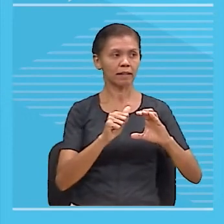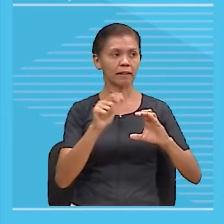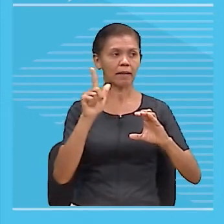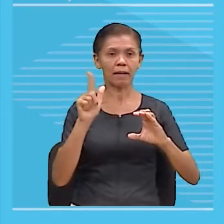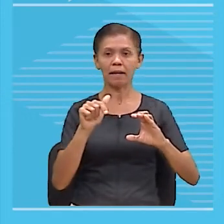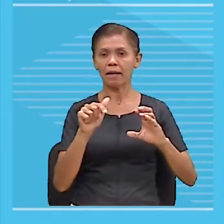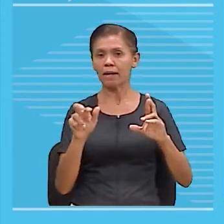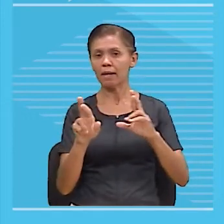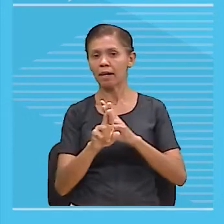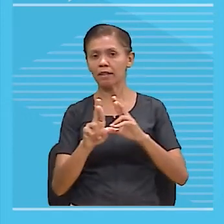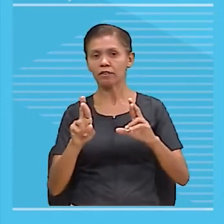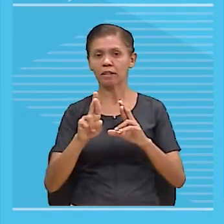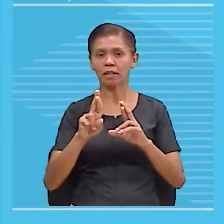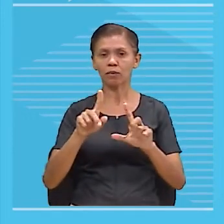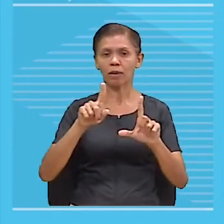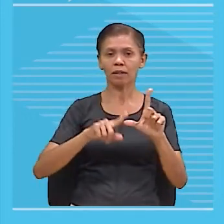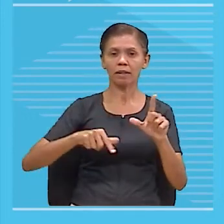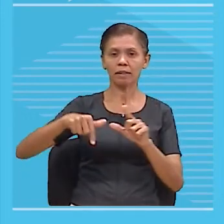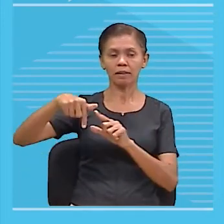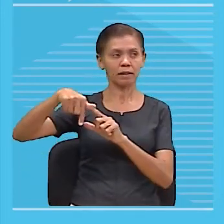de 0,5